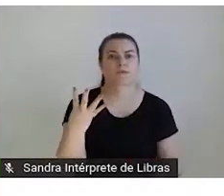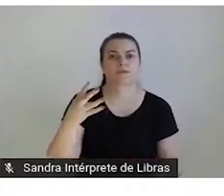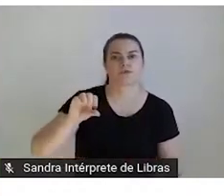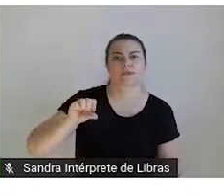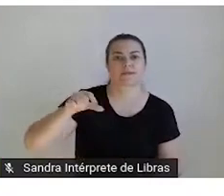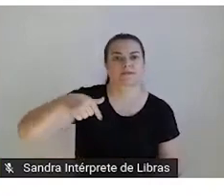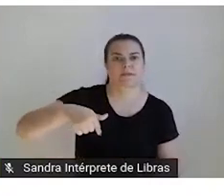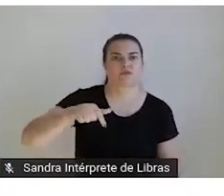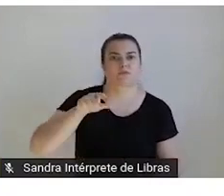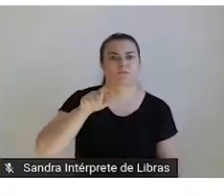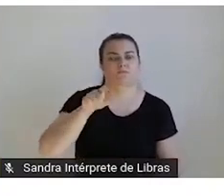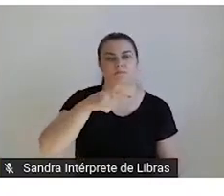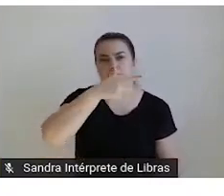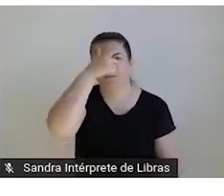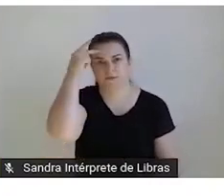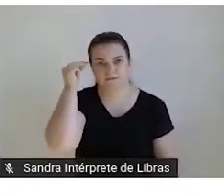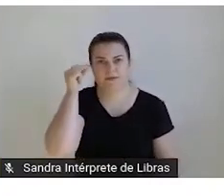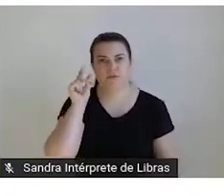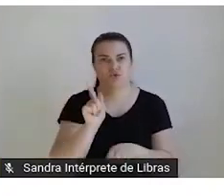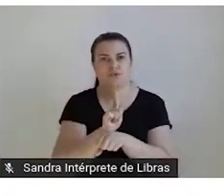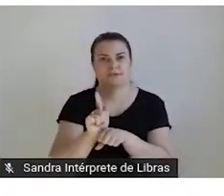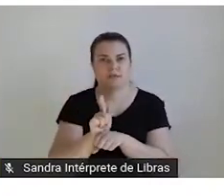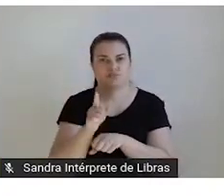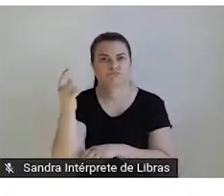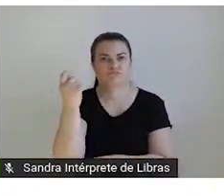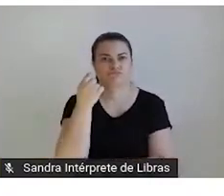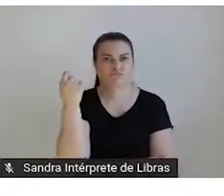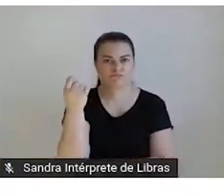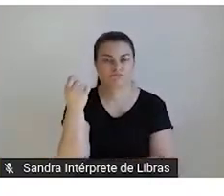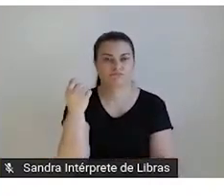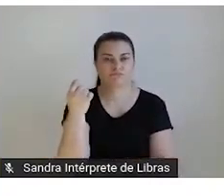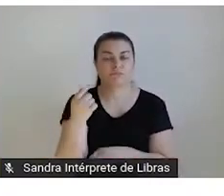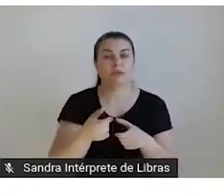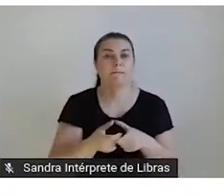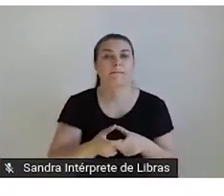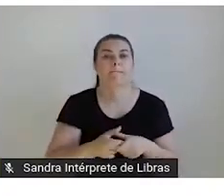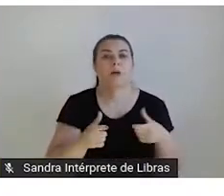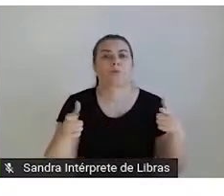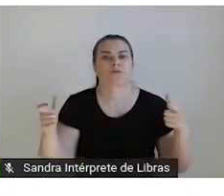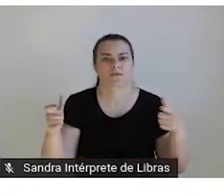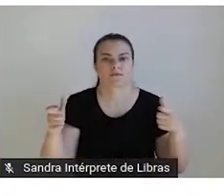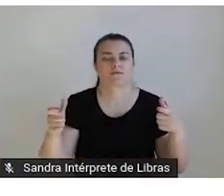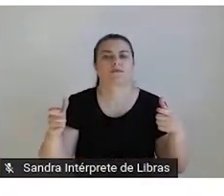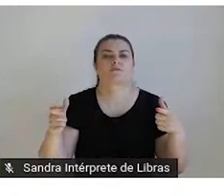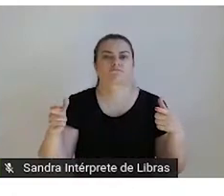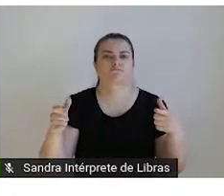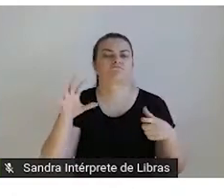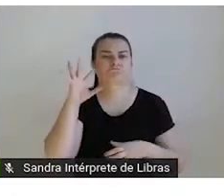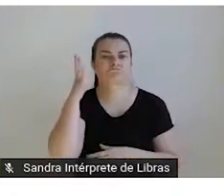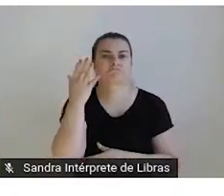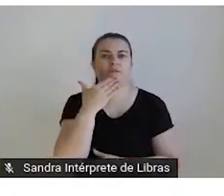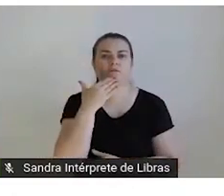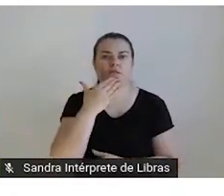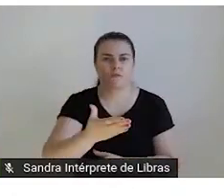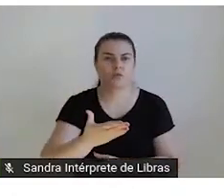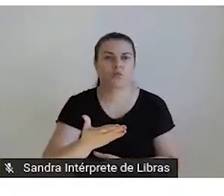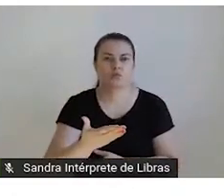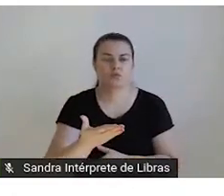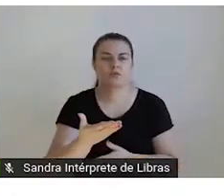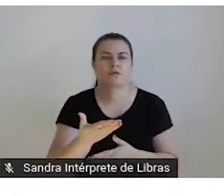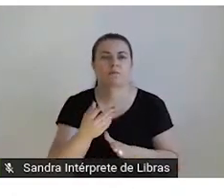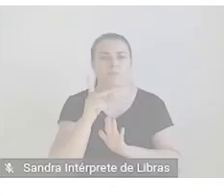do Sul e, por ampla maioria, nós, então, estabelecemos a nossa posição favorável à